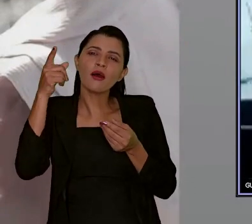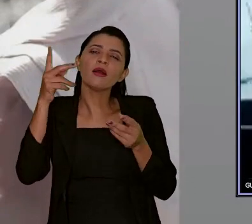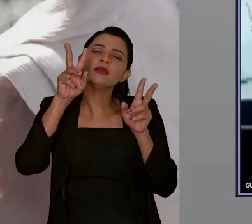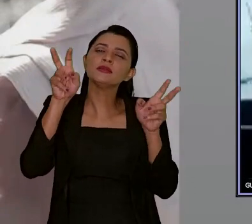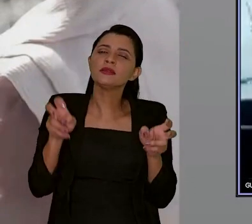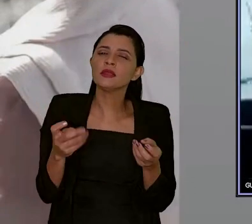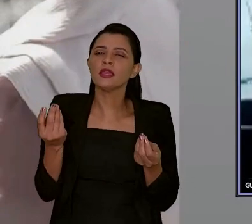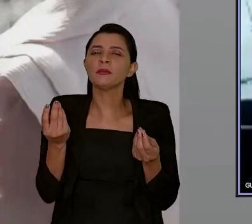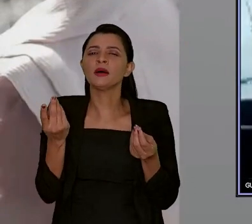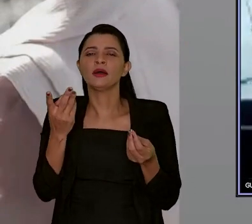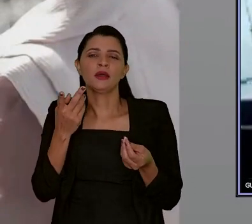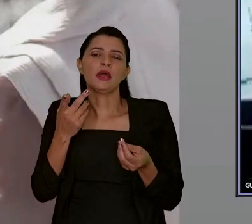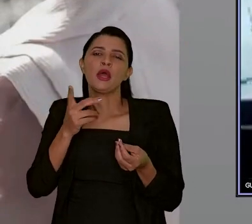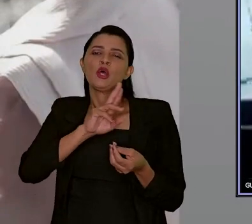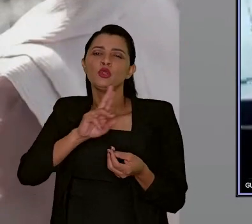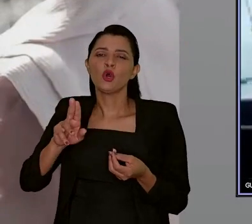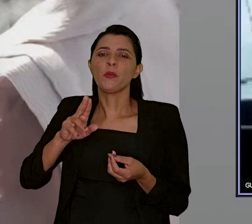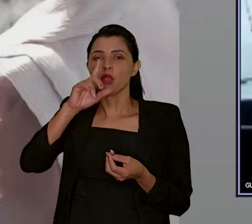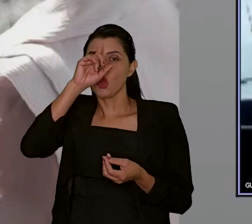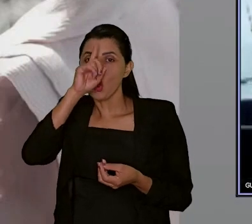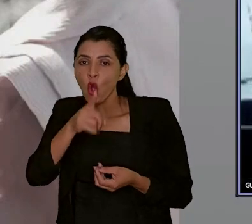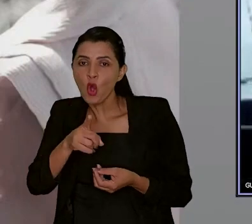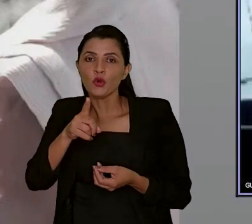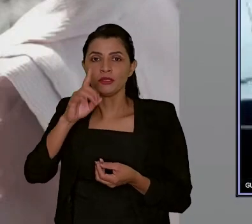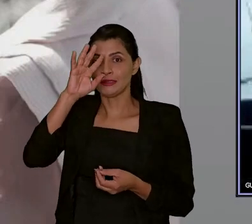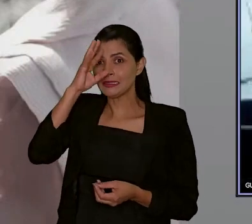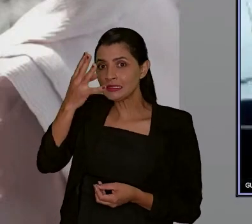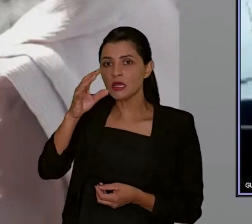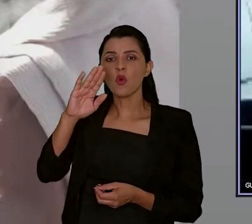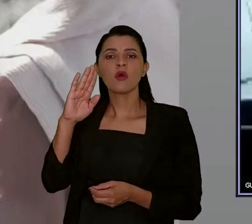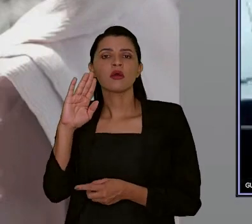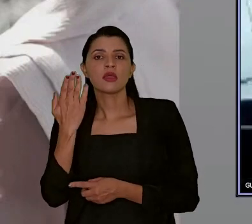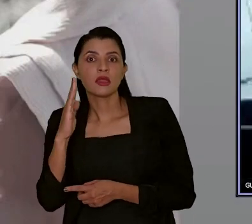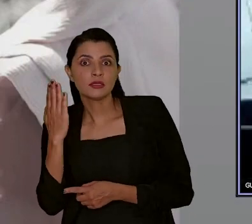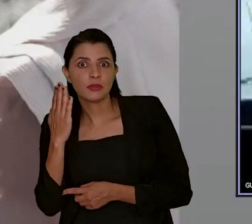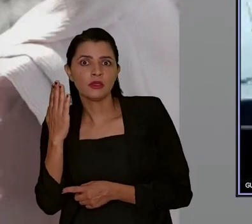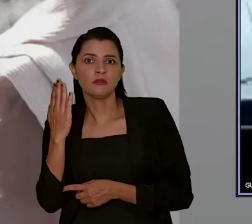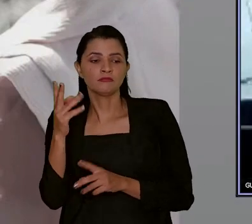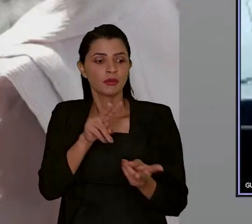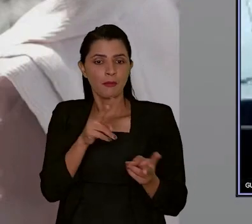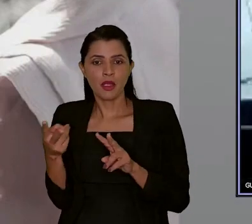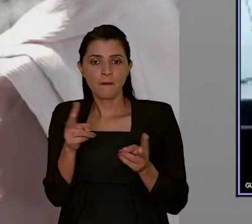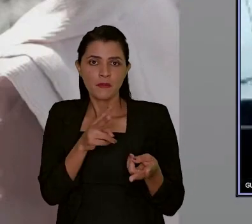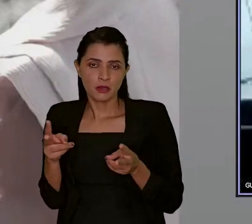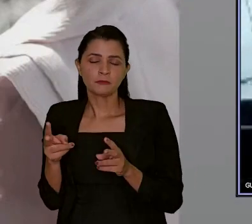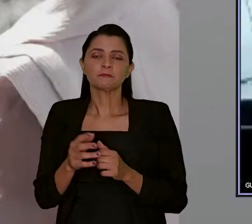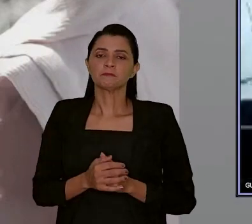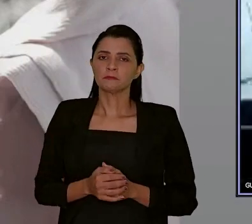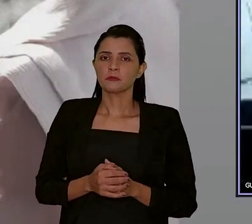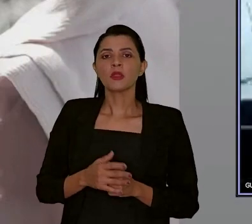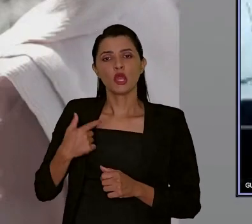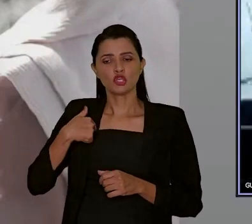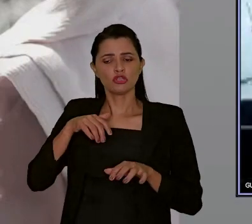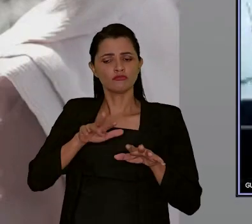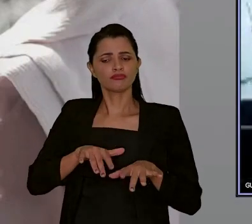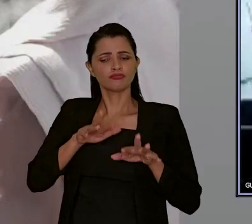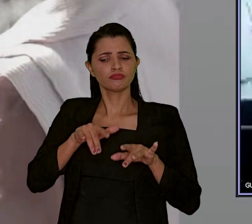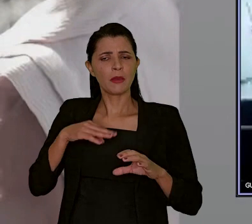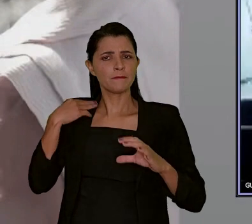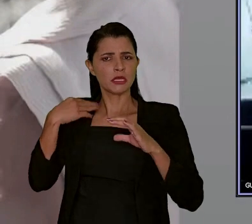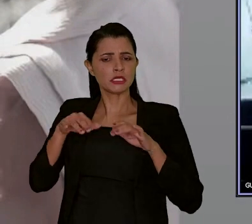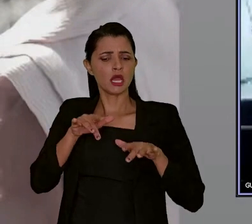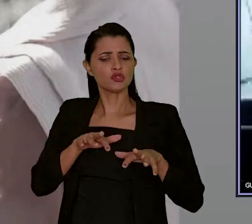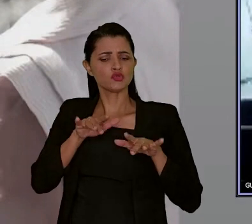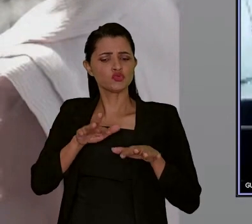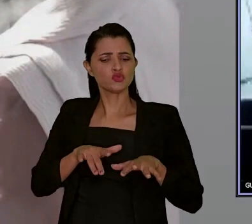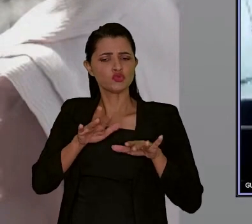ordens ou decisões de espelho. E imediatamente nós elaboramos uma mensagem ao nosso juiz,